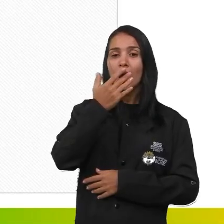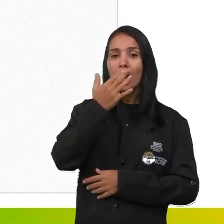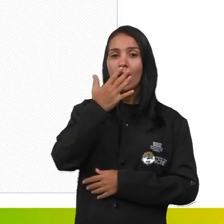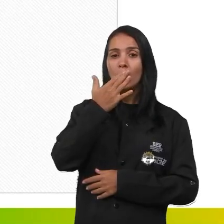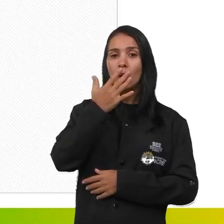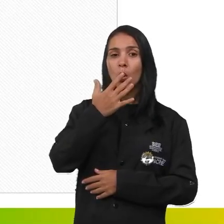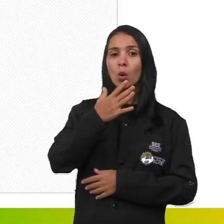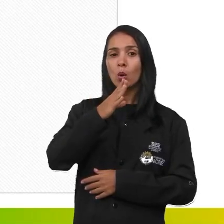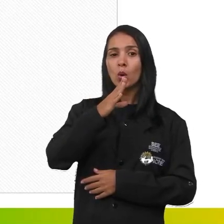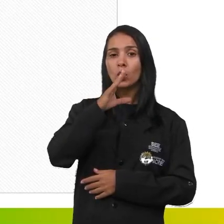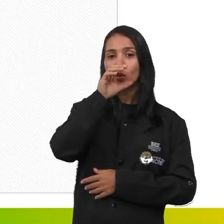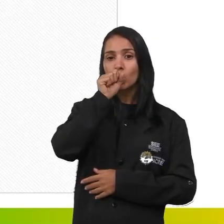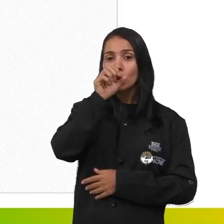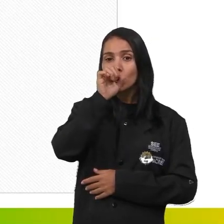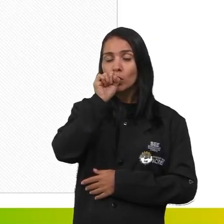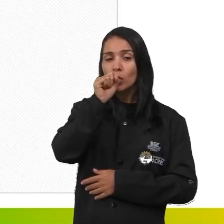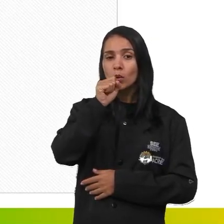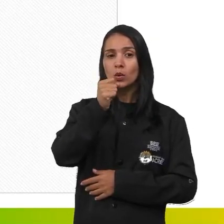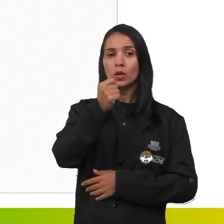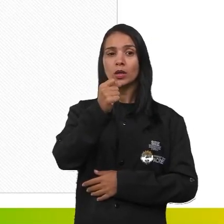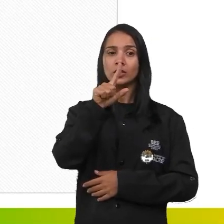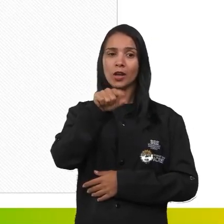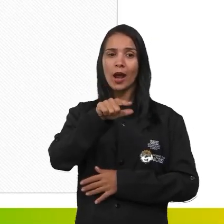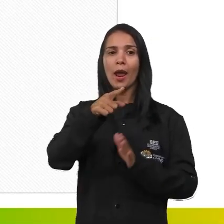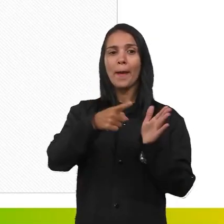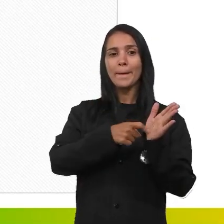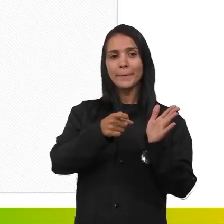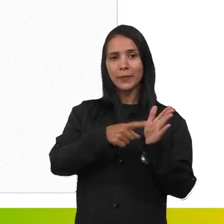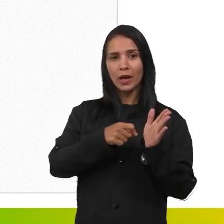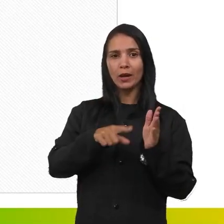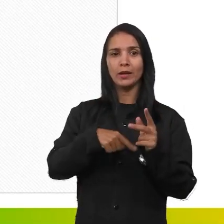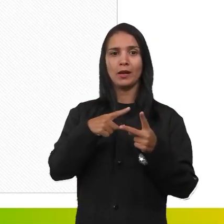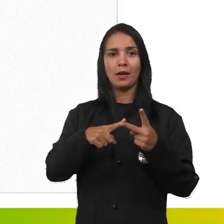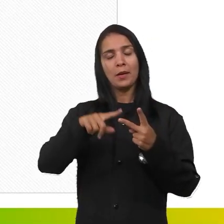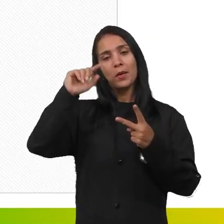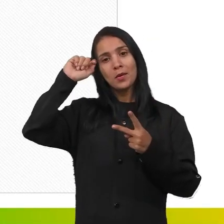cor laranja. A população preta,